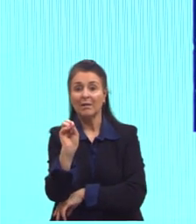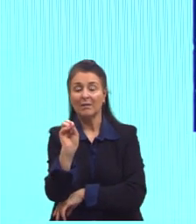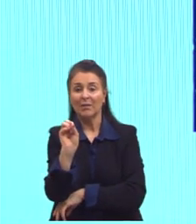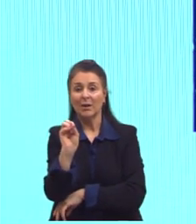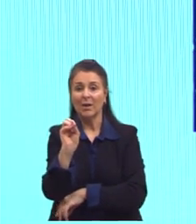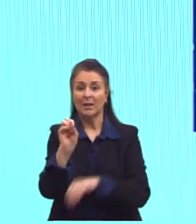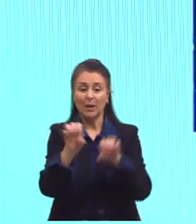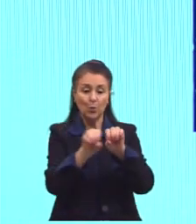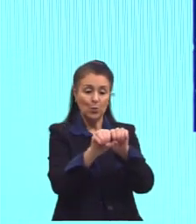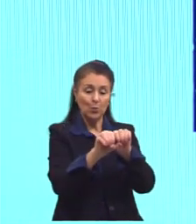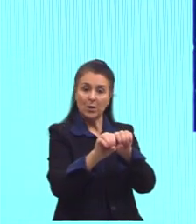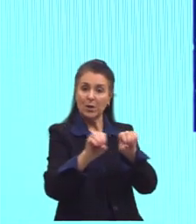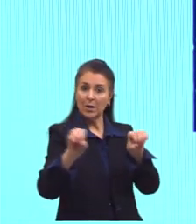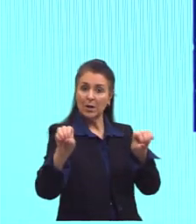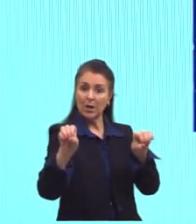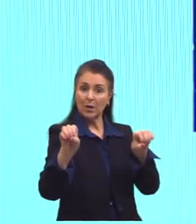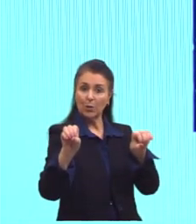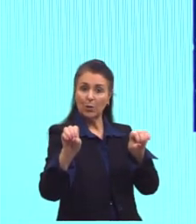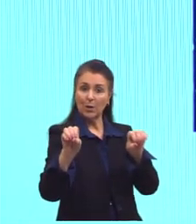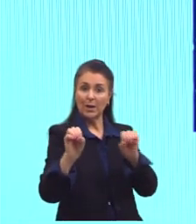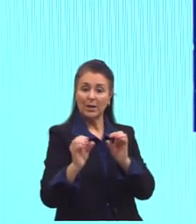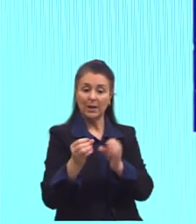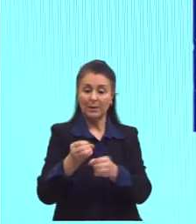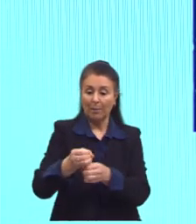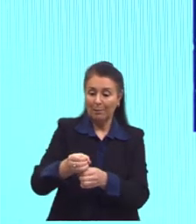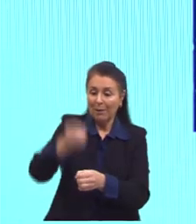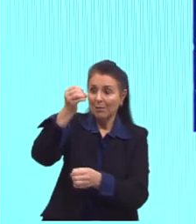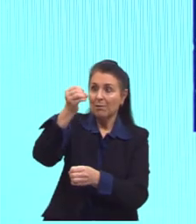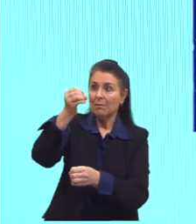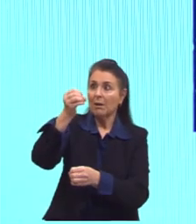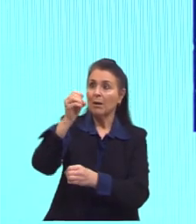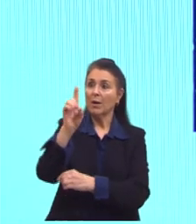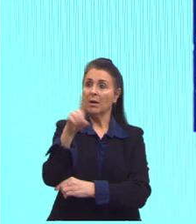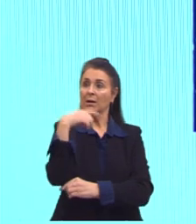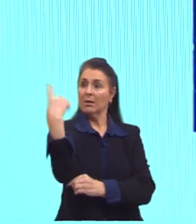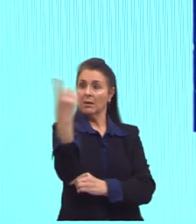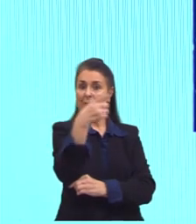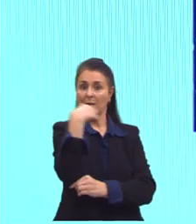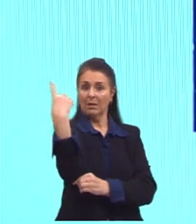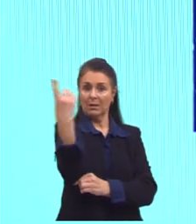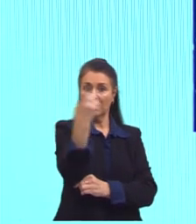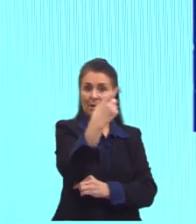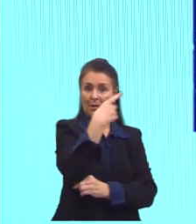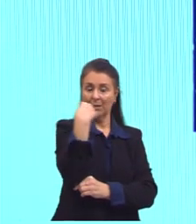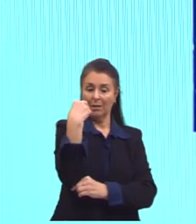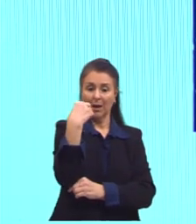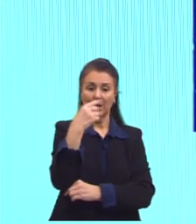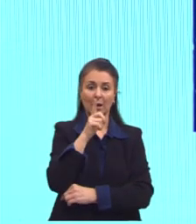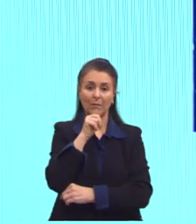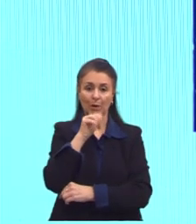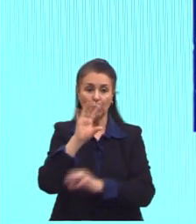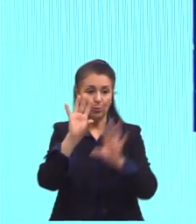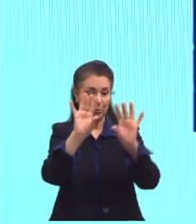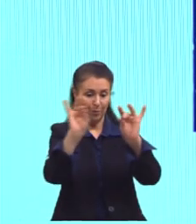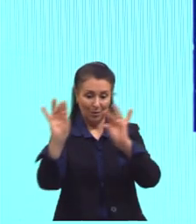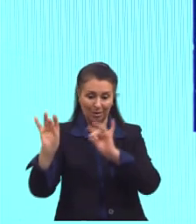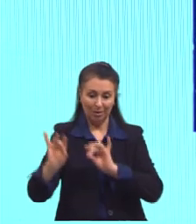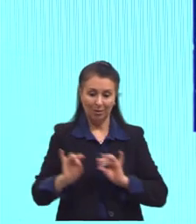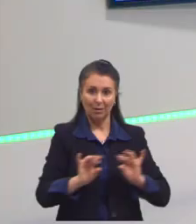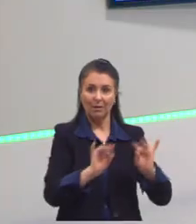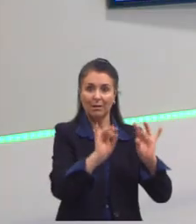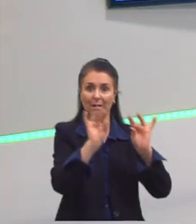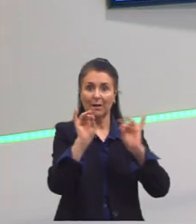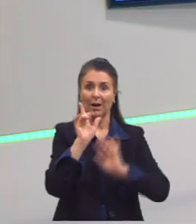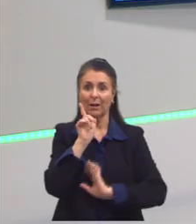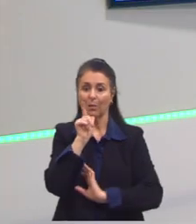cano aqui né dando voltas né irrigando essa planta né gerando muita produção tá